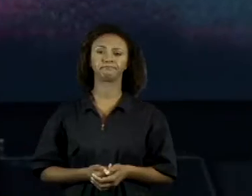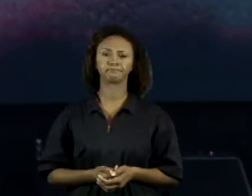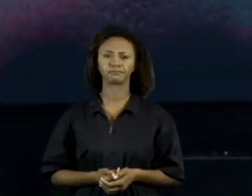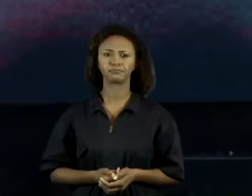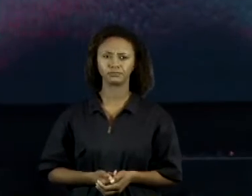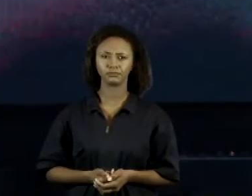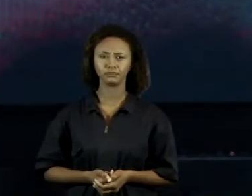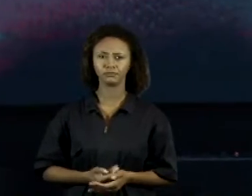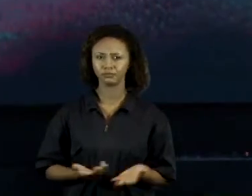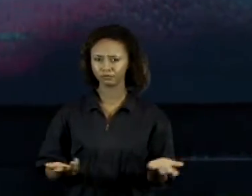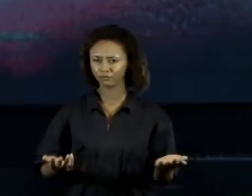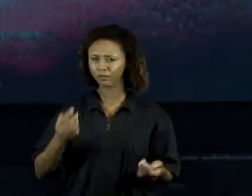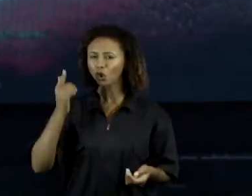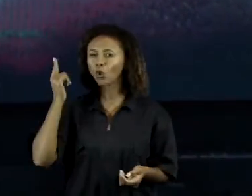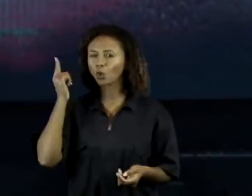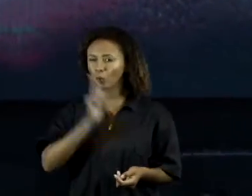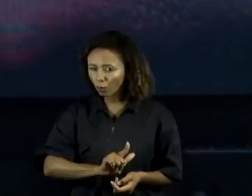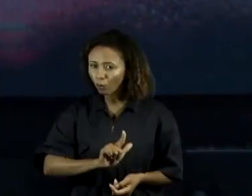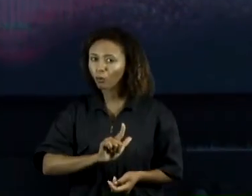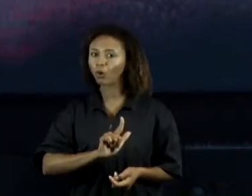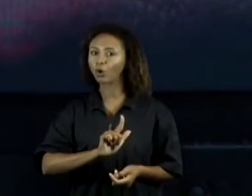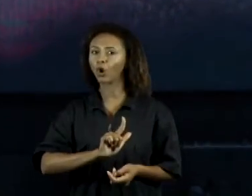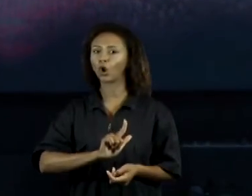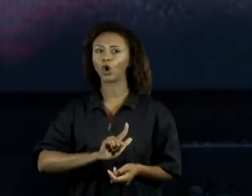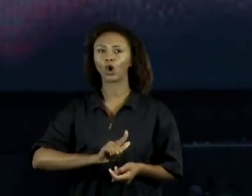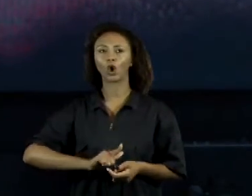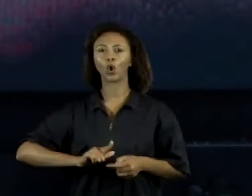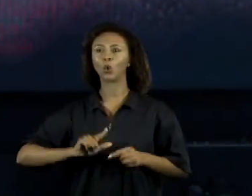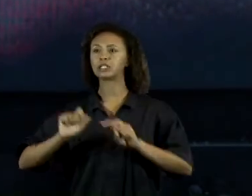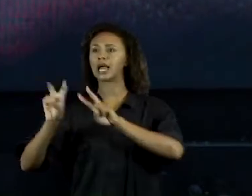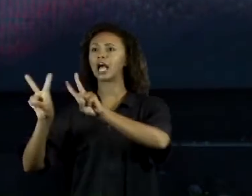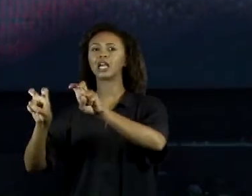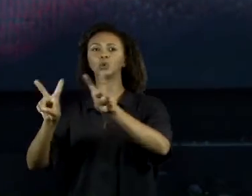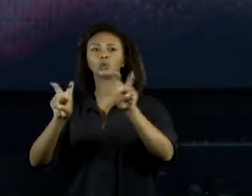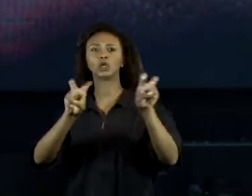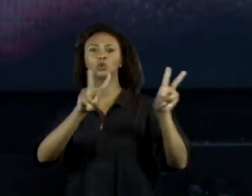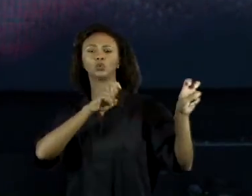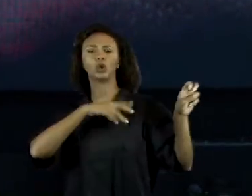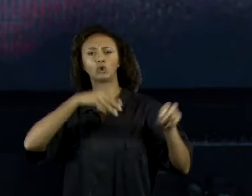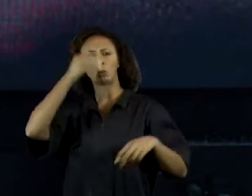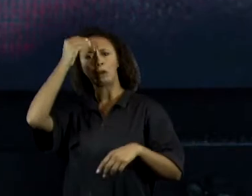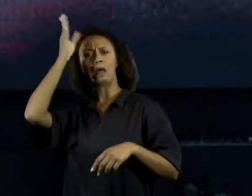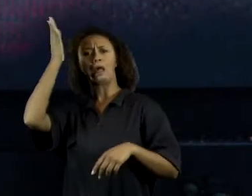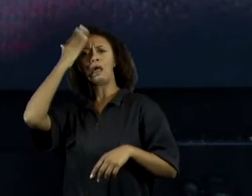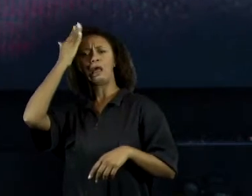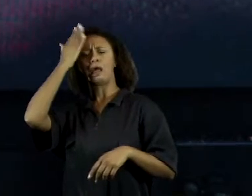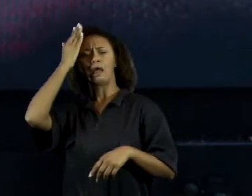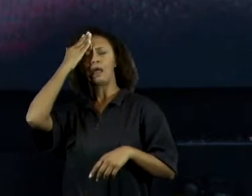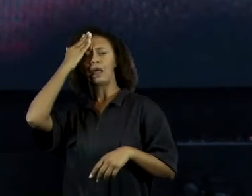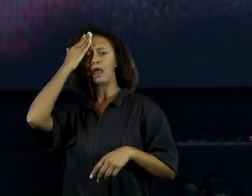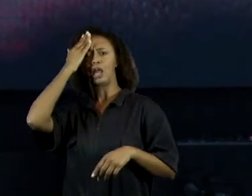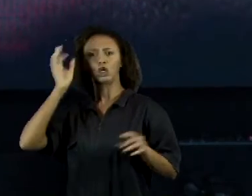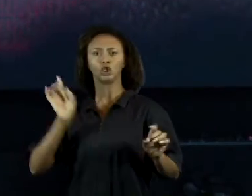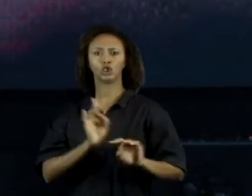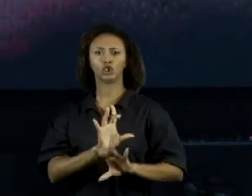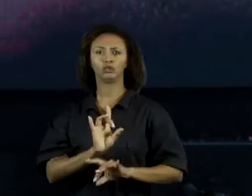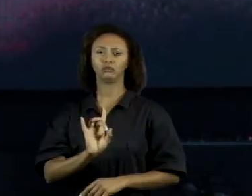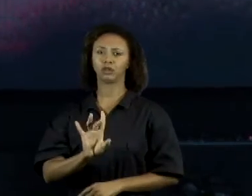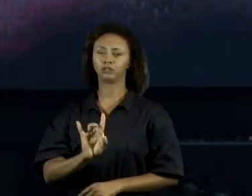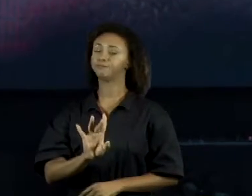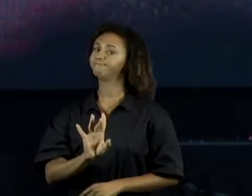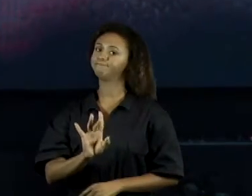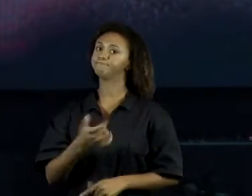Ninguém se torna conhecedor de nada se não se dedicar e se preparar.